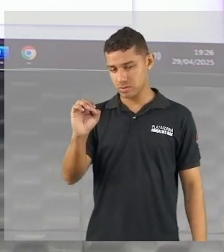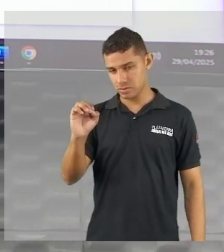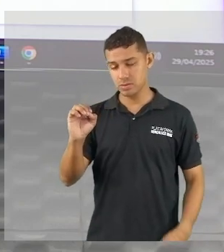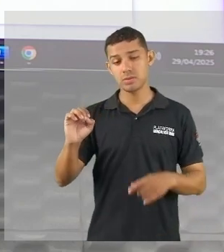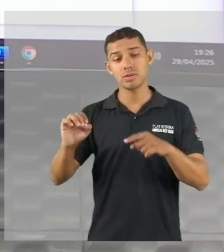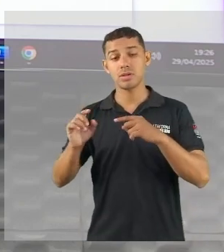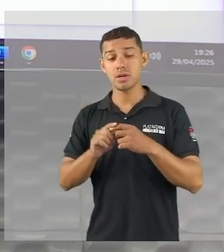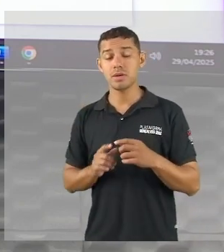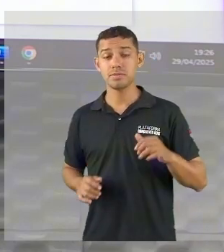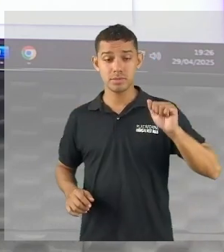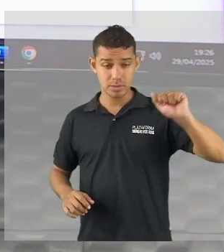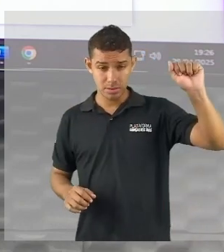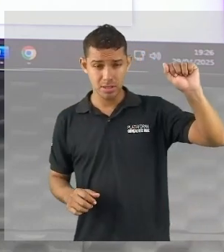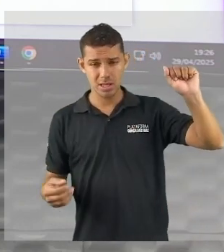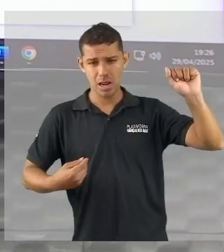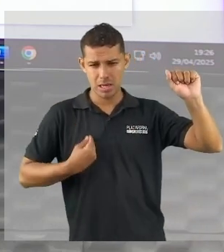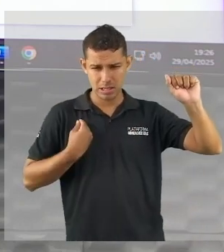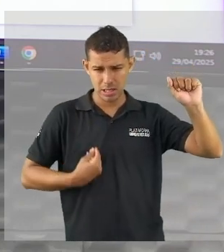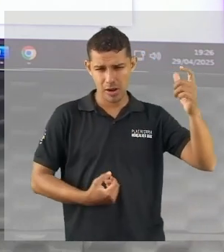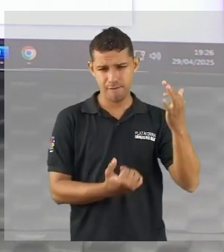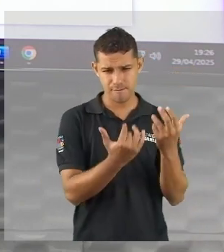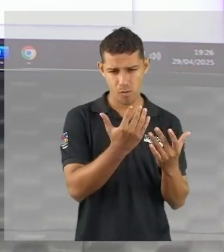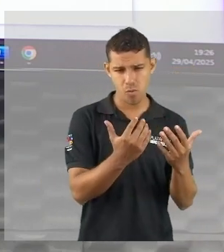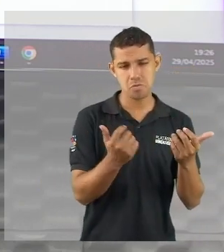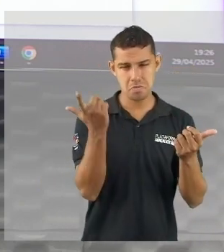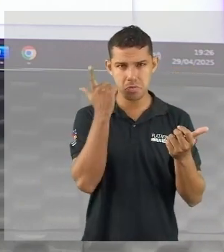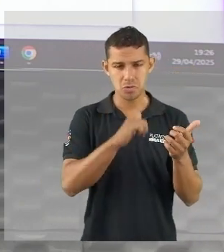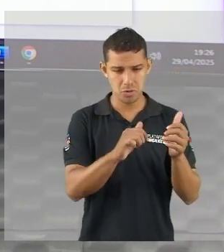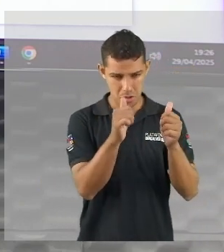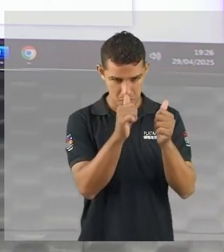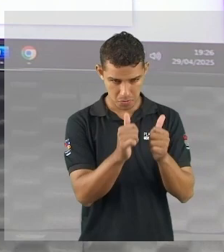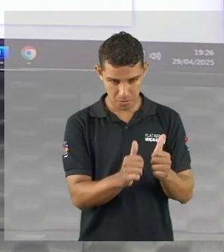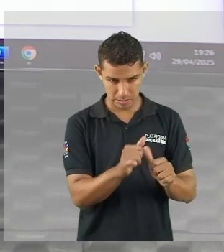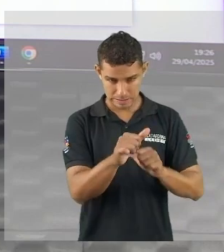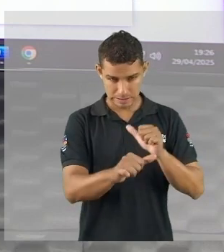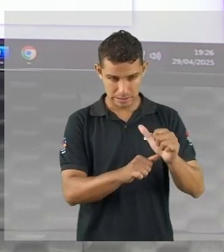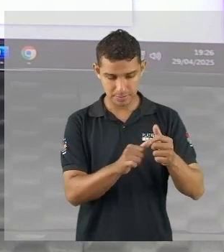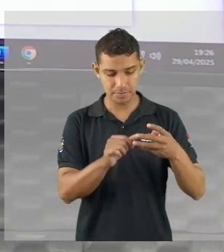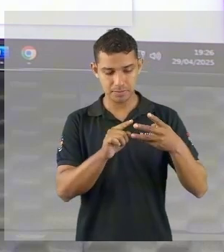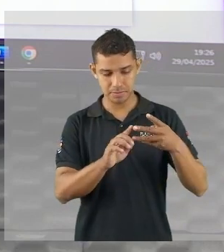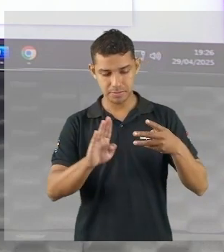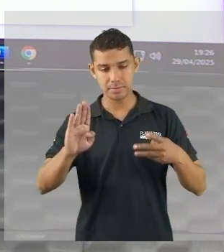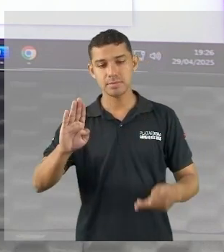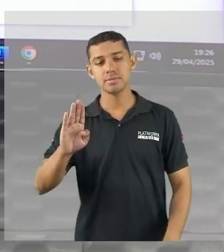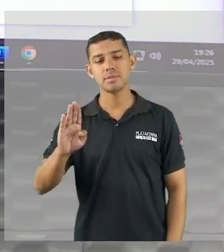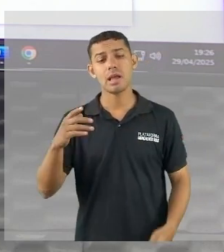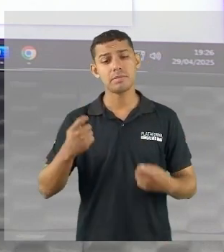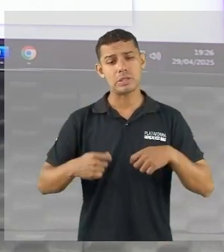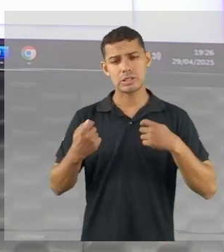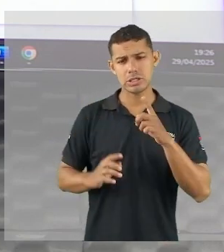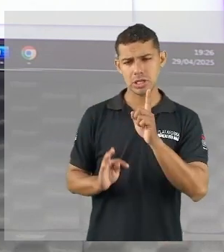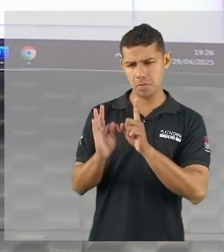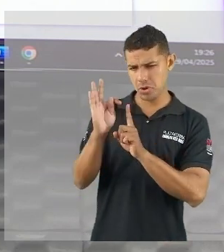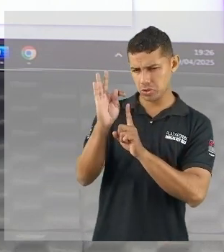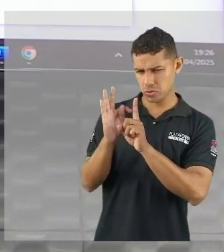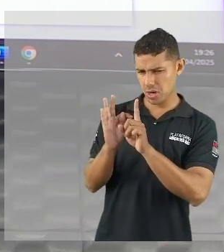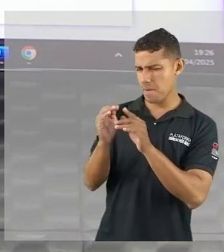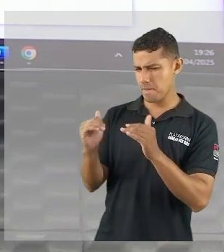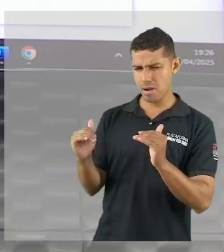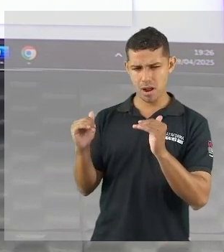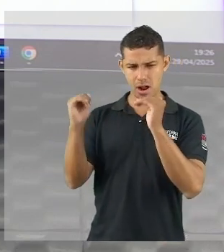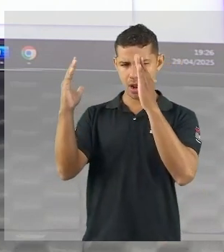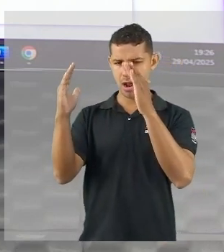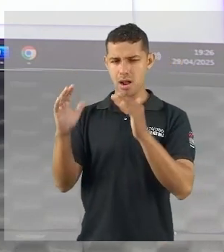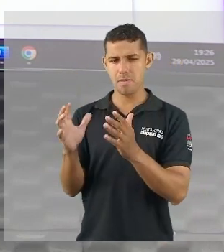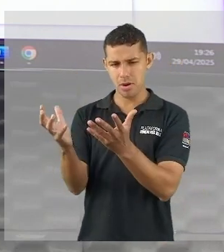fogo que permitisse a sua moldagem. A letra B, a necessidade de temperaturas mais elevadas para a sua extração